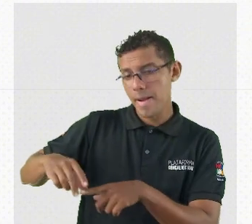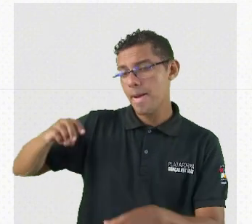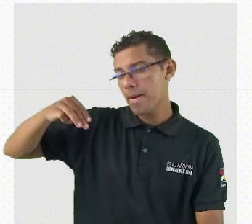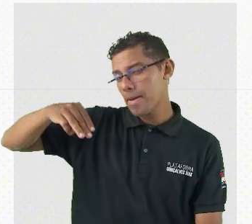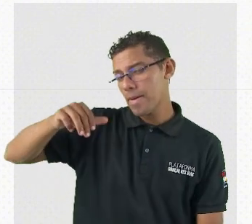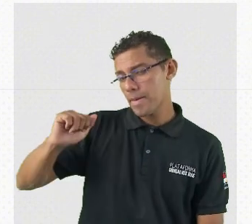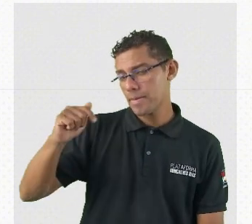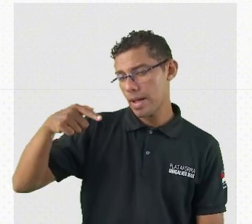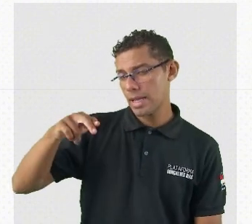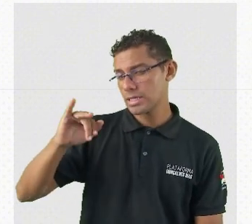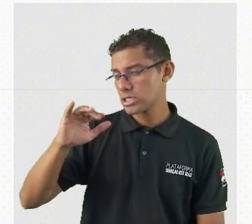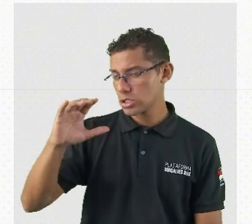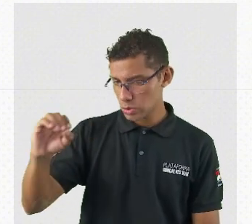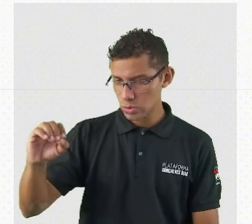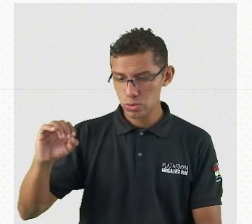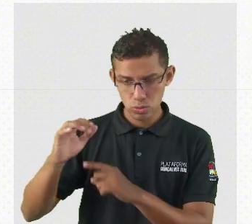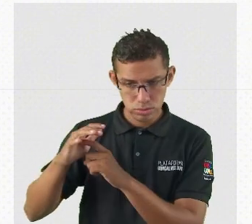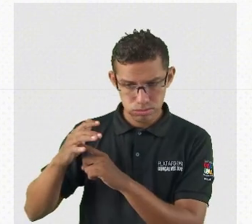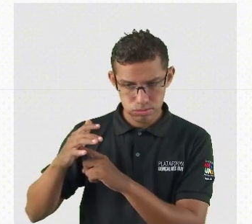maquinofatureiro.